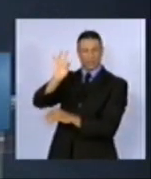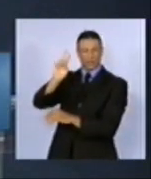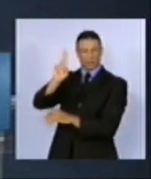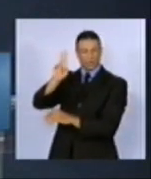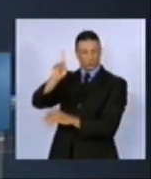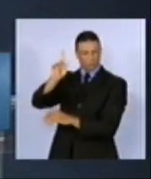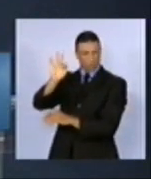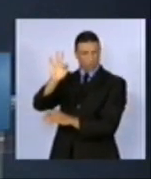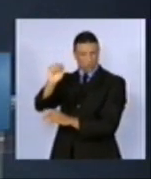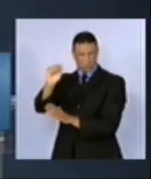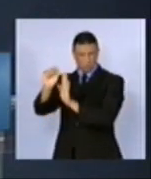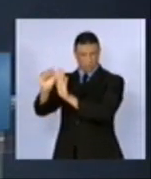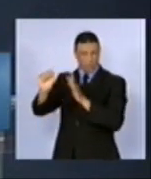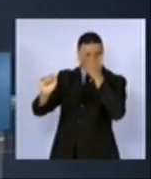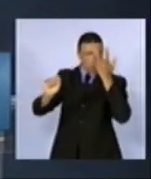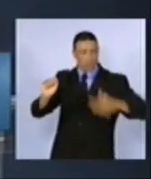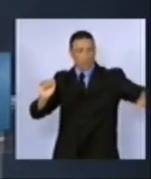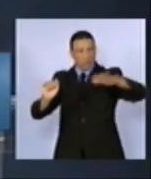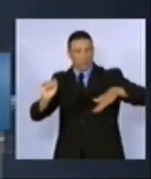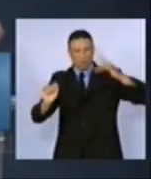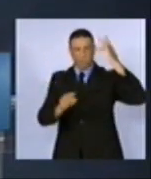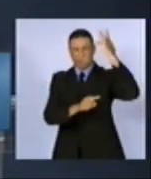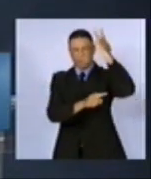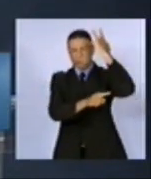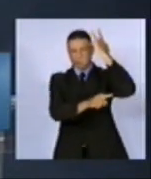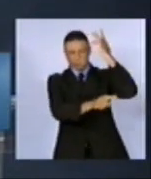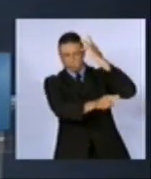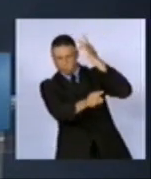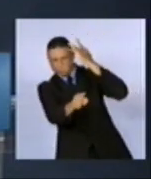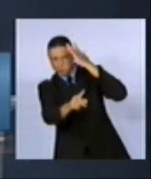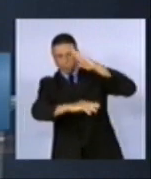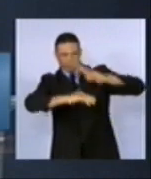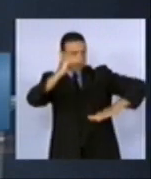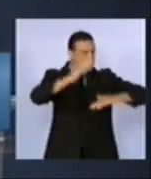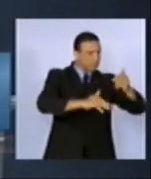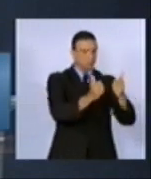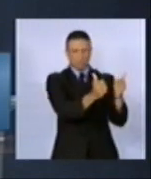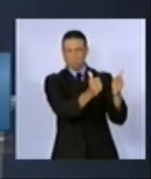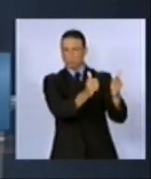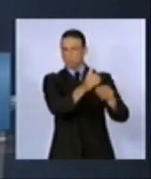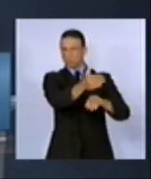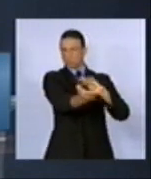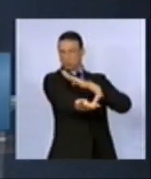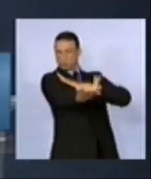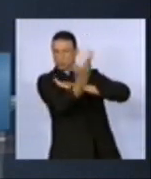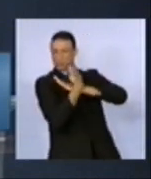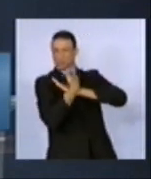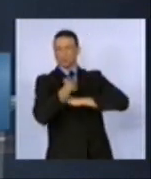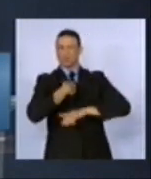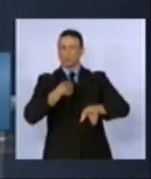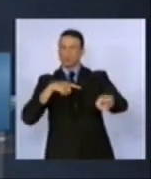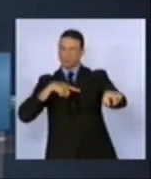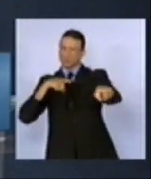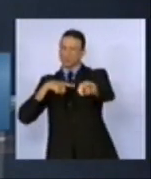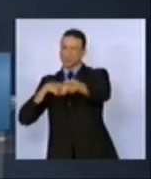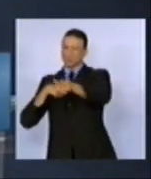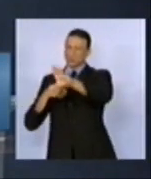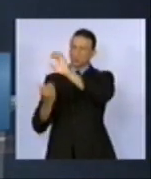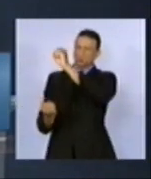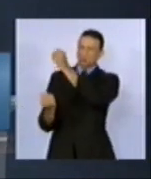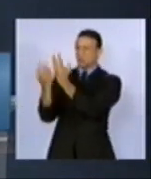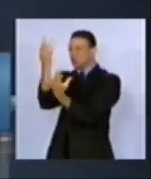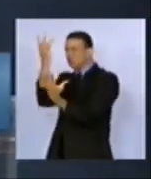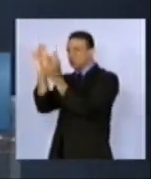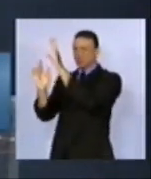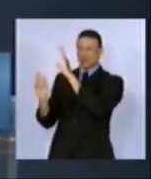e e hum autoridade fala em outros assuntos como o o outro tipo de polução e